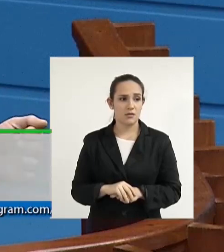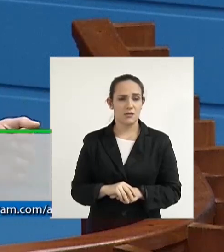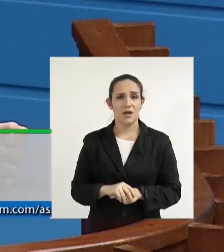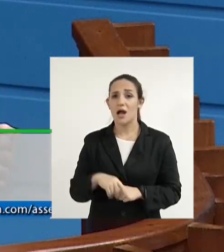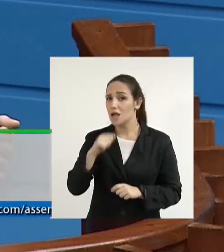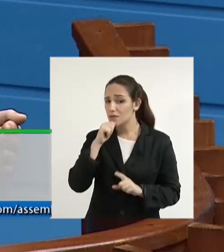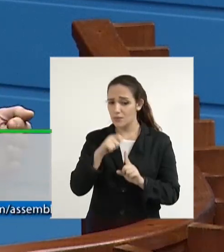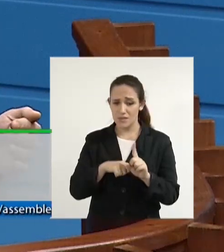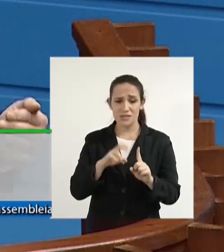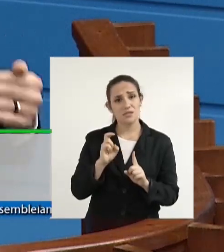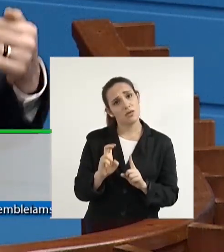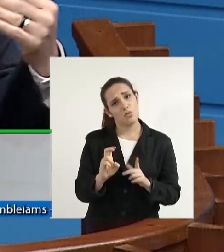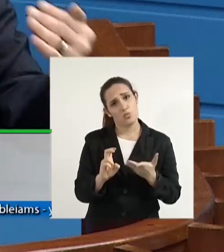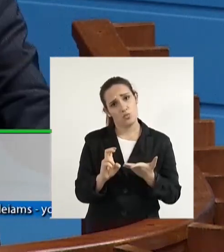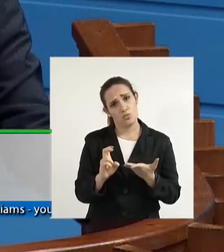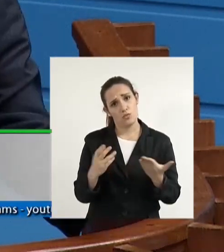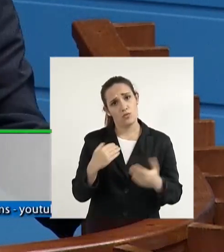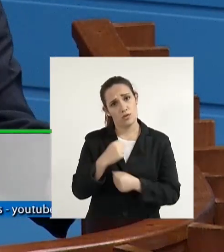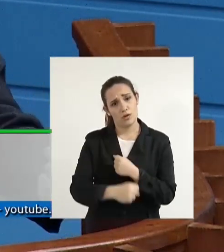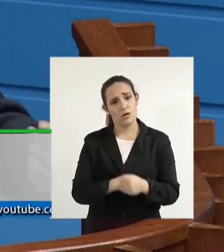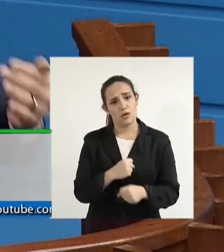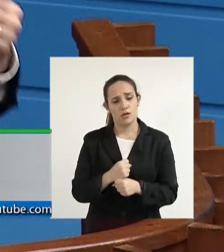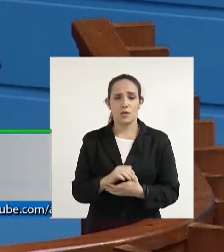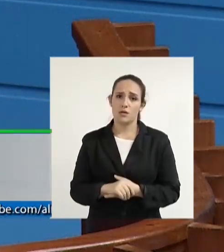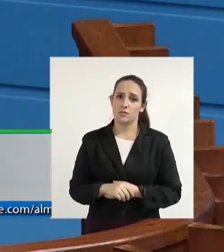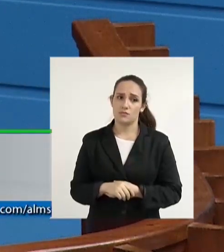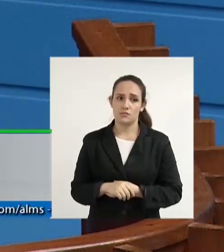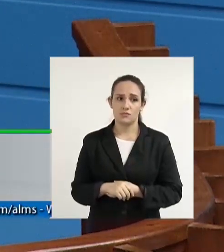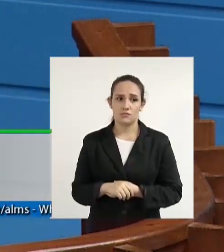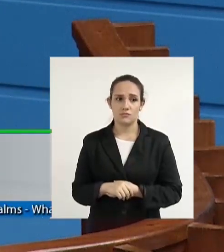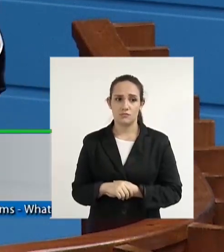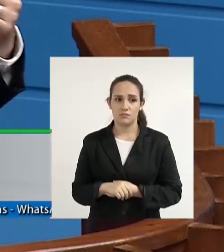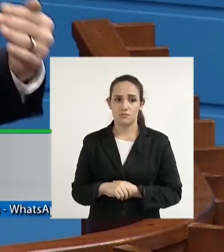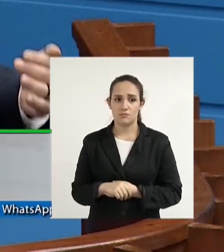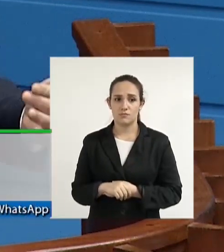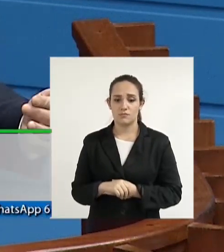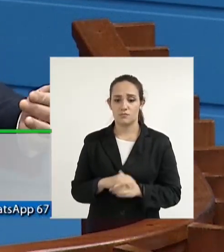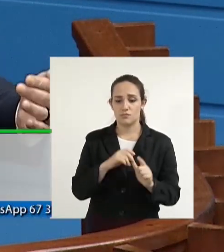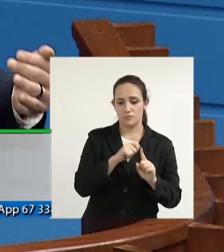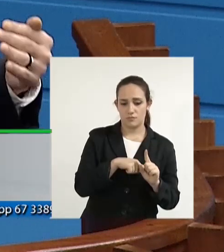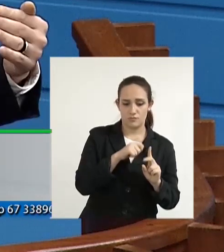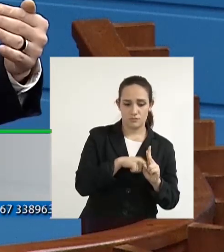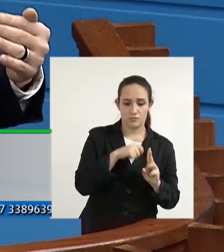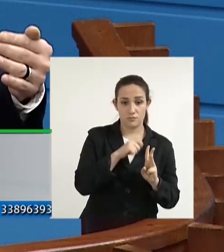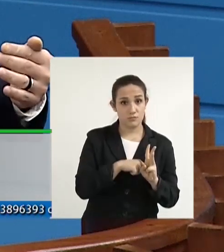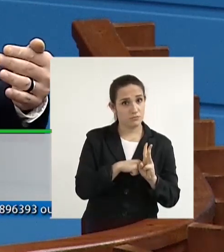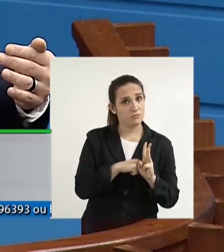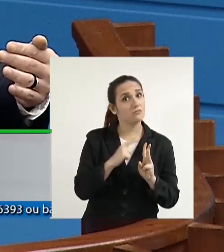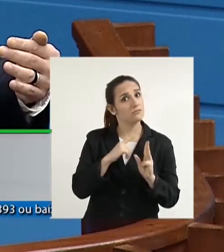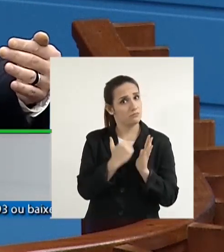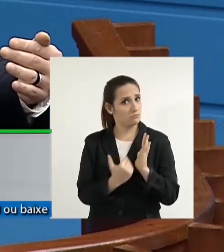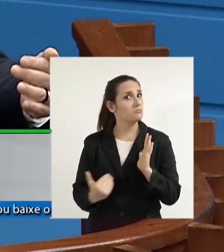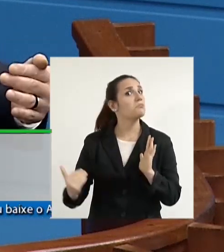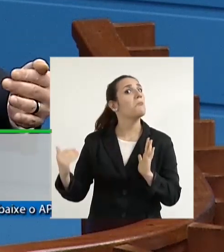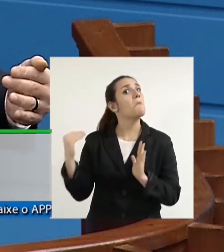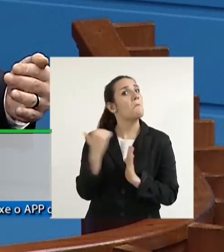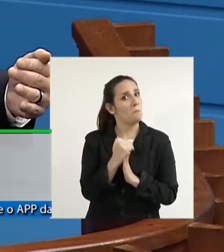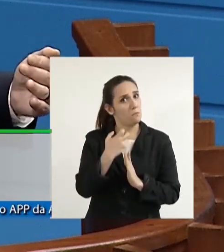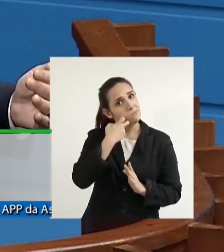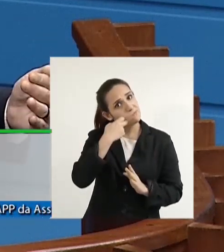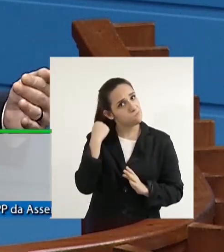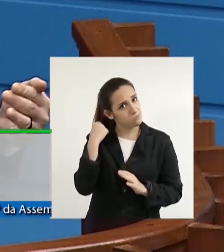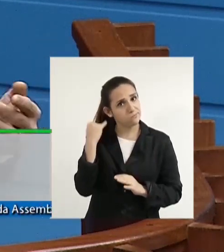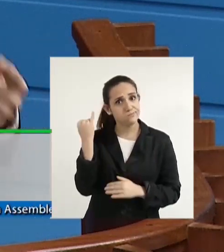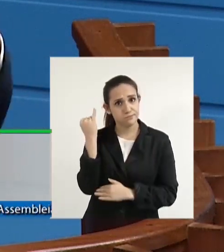5º mês do ano, né? Os 3 primeiros meses, eles registraram um aumento